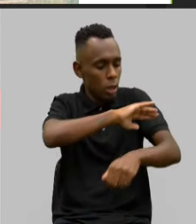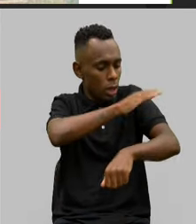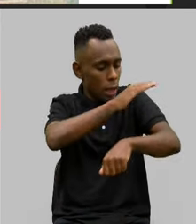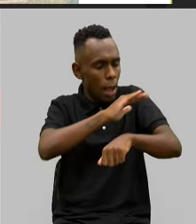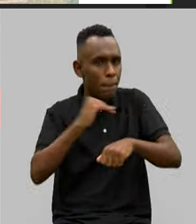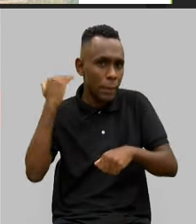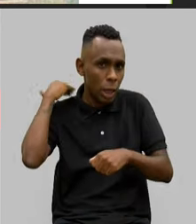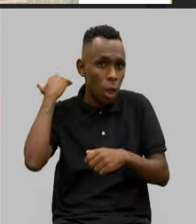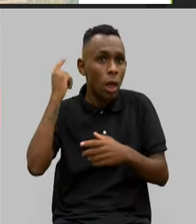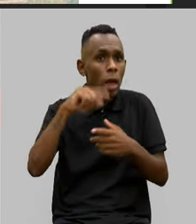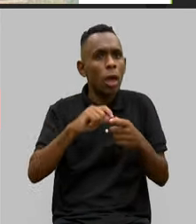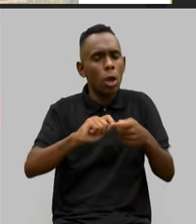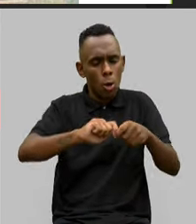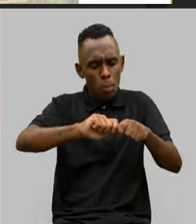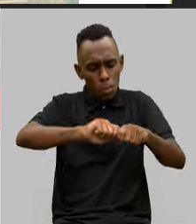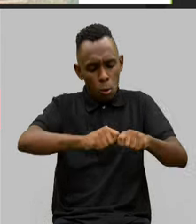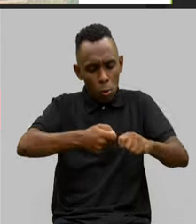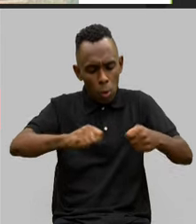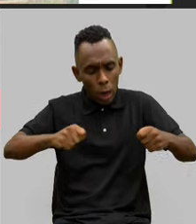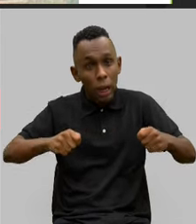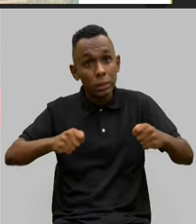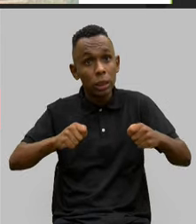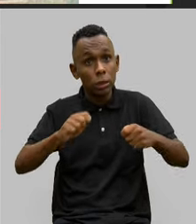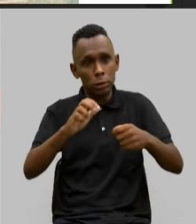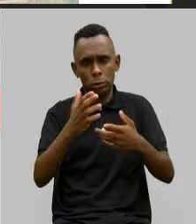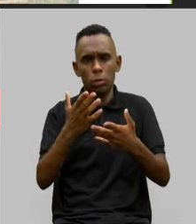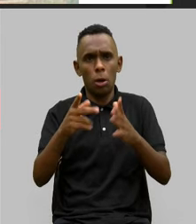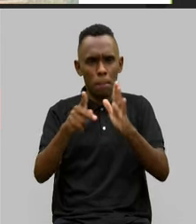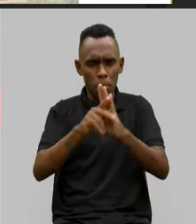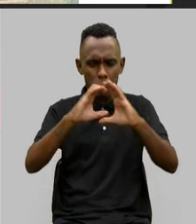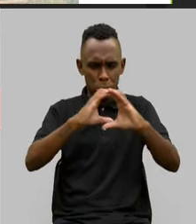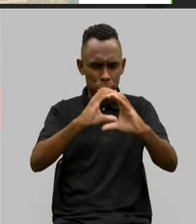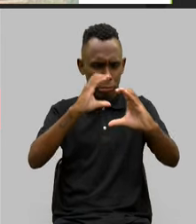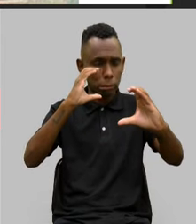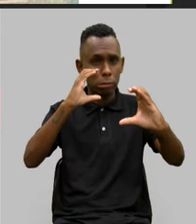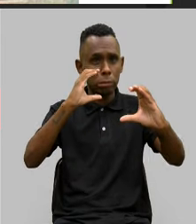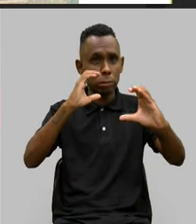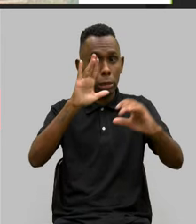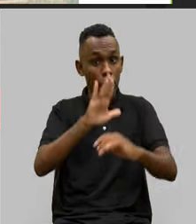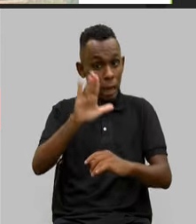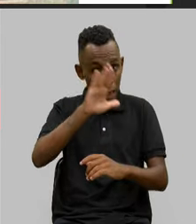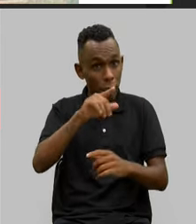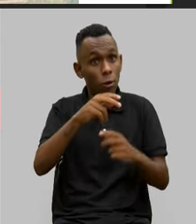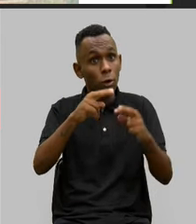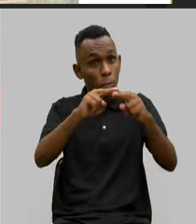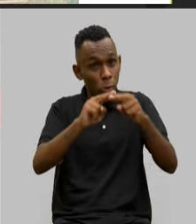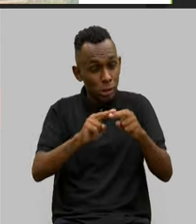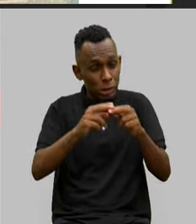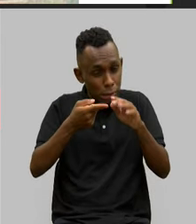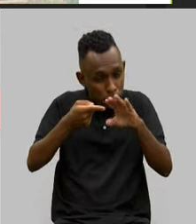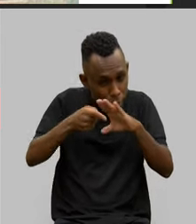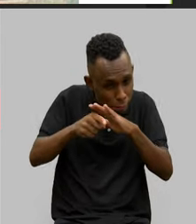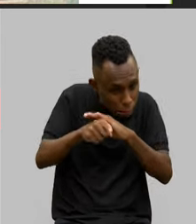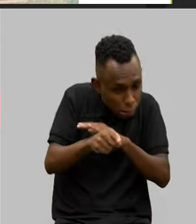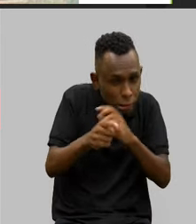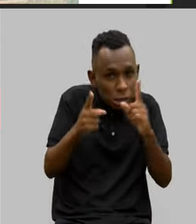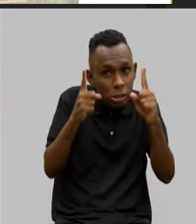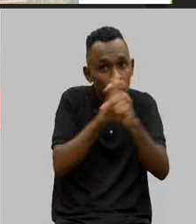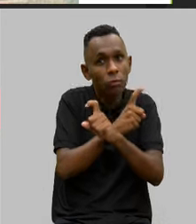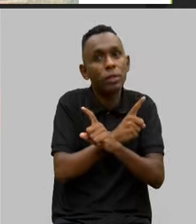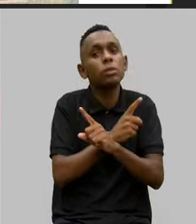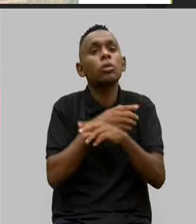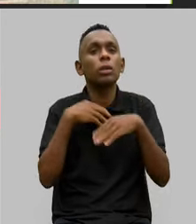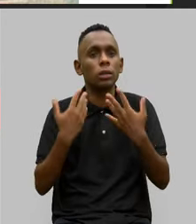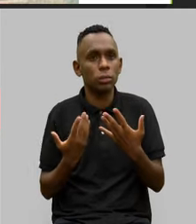uma corda feita de fibra de cannabis grossa assim e por isso era difícil de passar no fundo da agulha